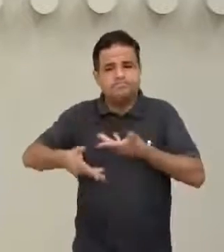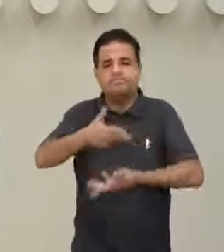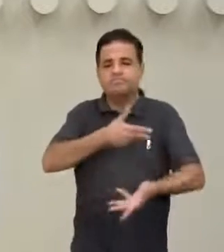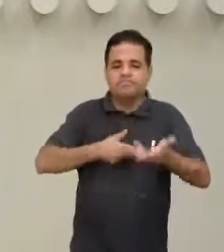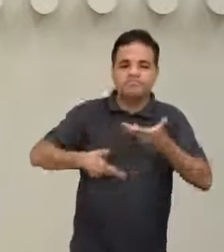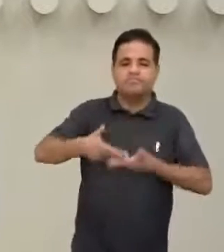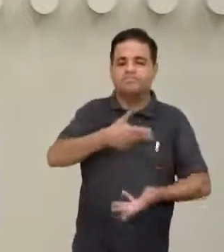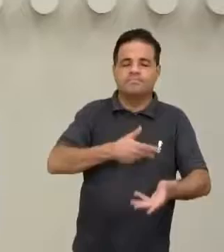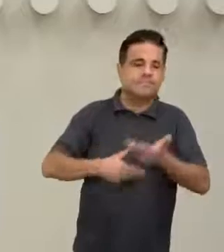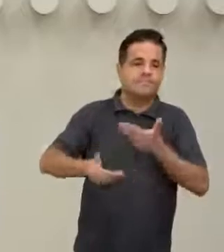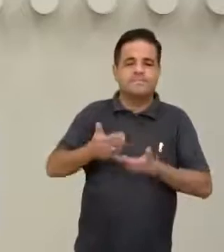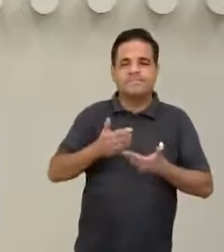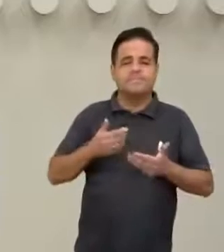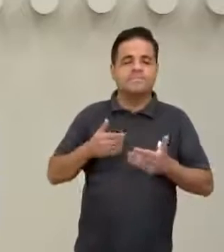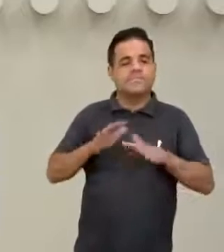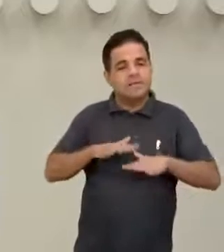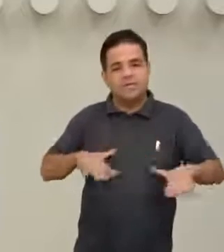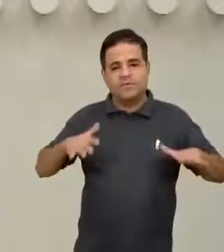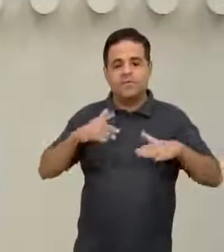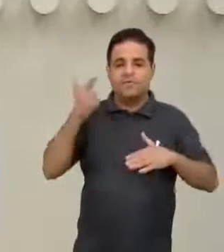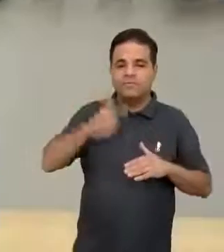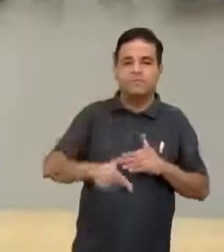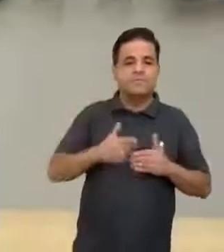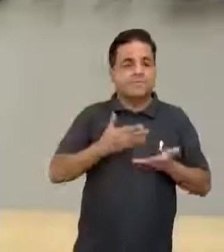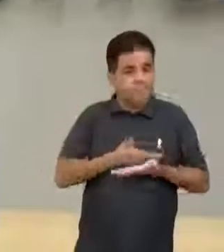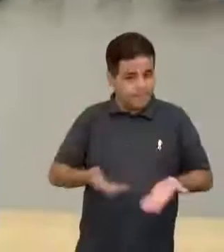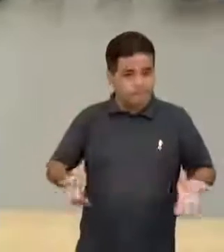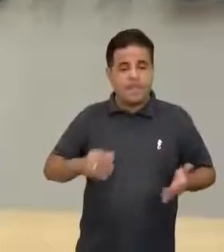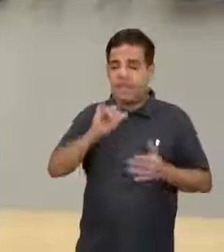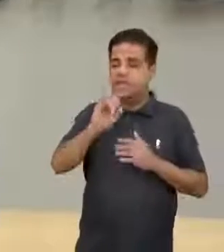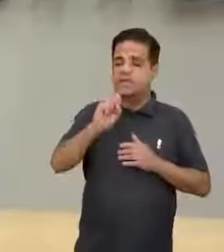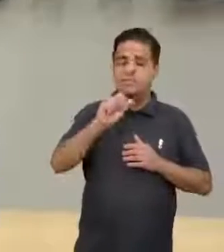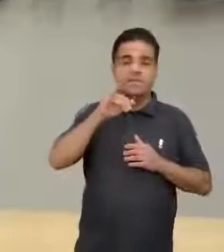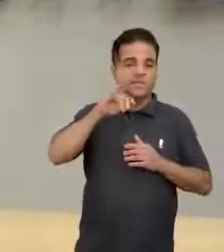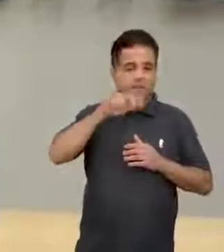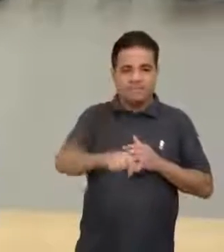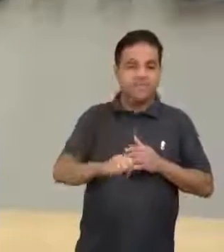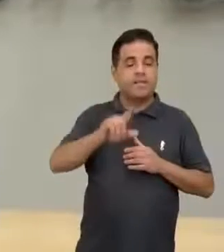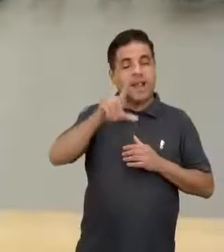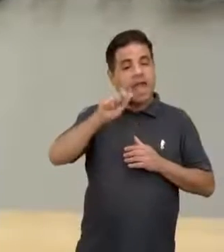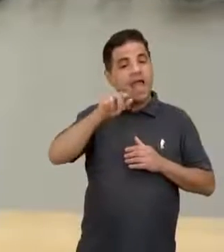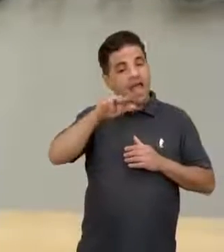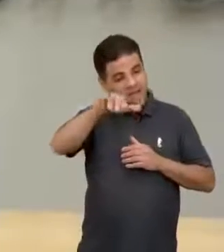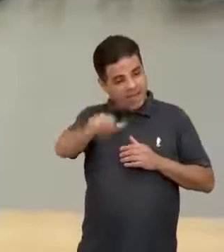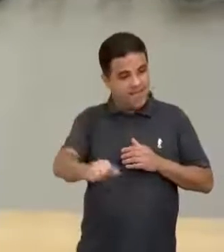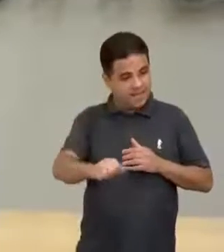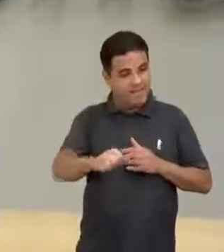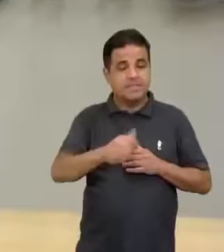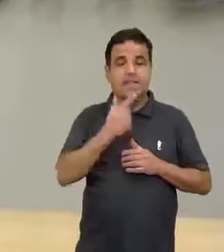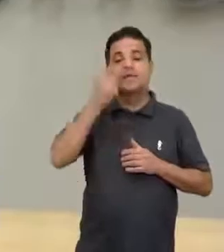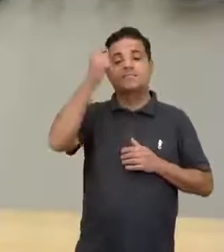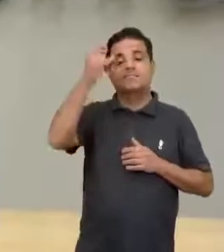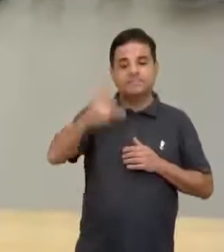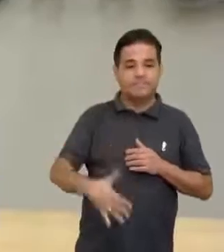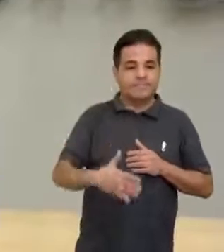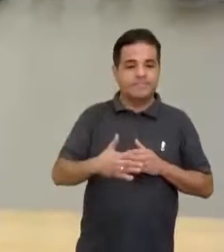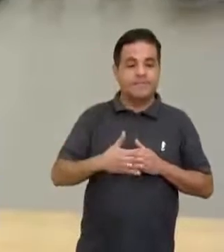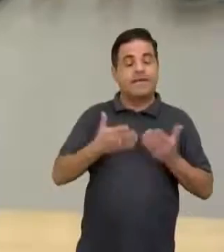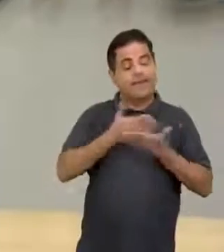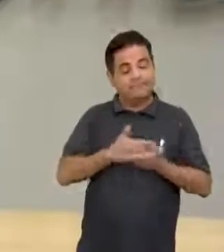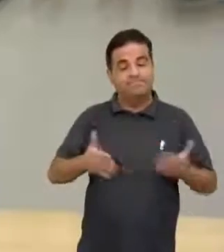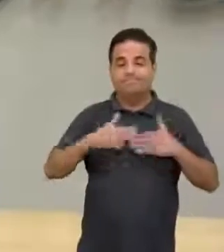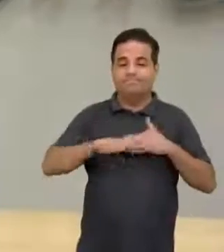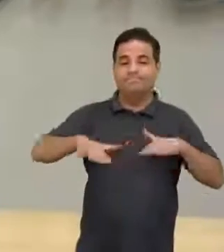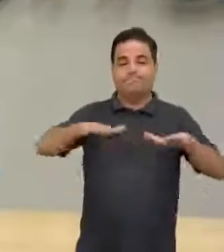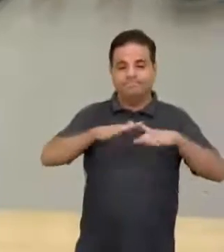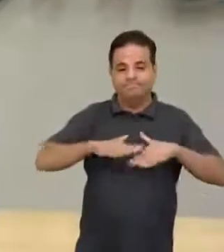esse prejuízo psicofisiológico. A Isabela e a Larissa, elas ressaltam a questão da saúde mental, viu, professora?